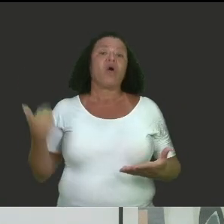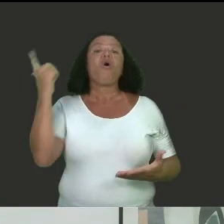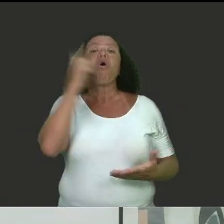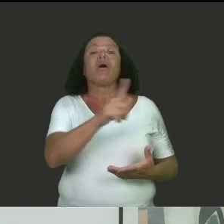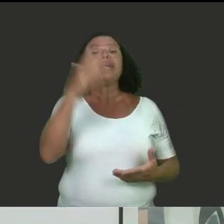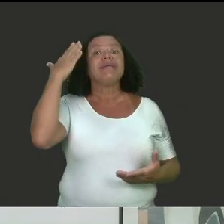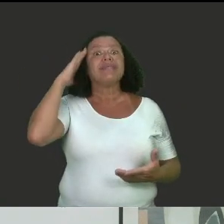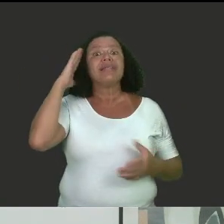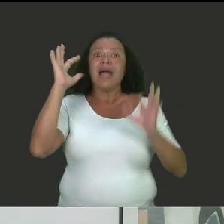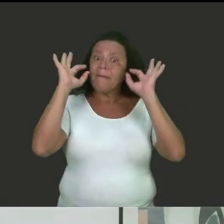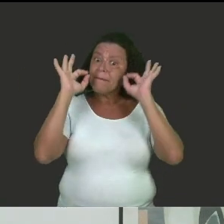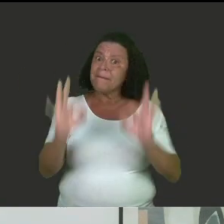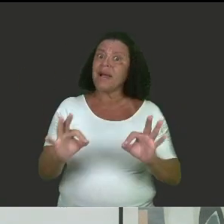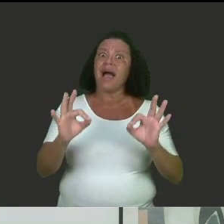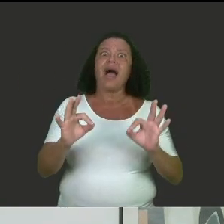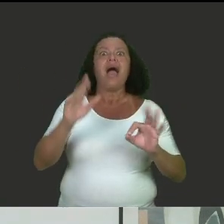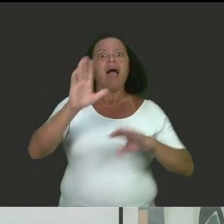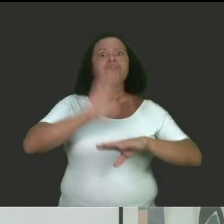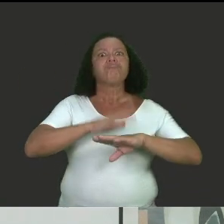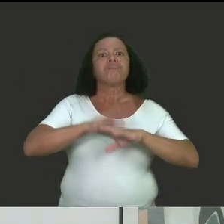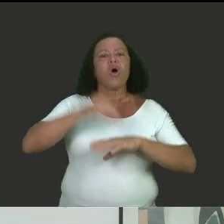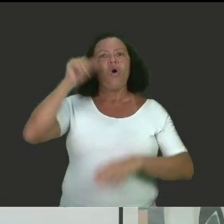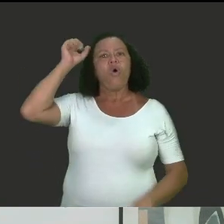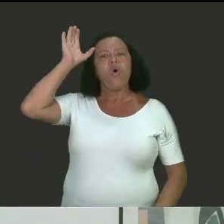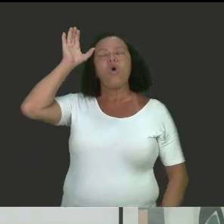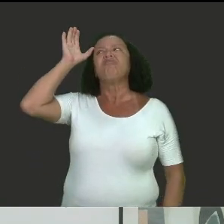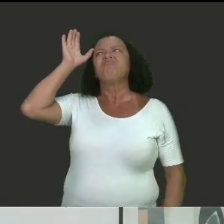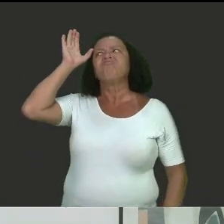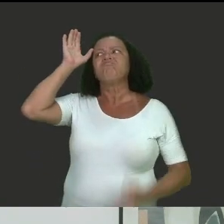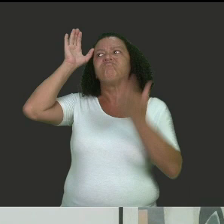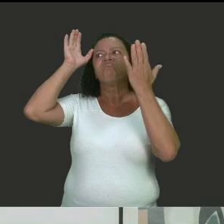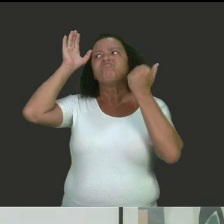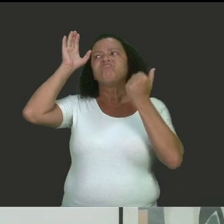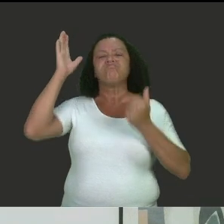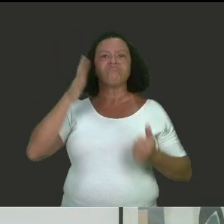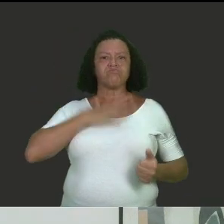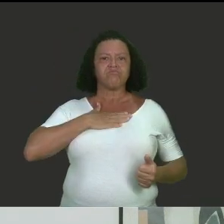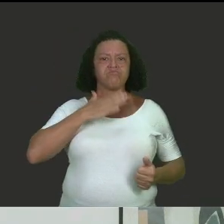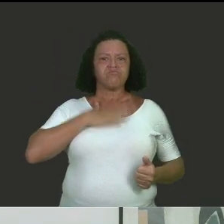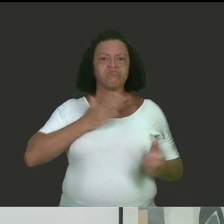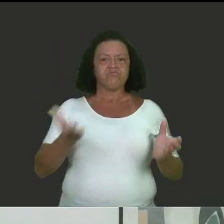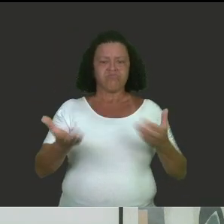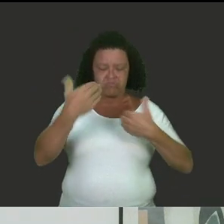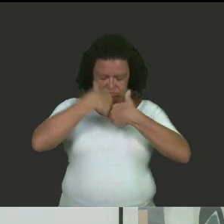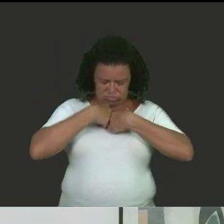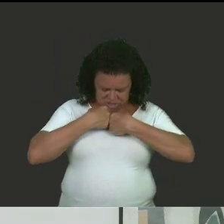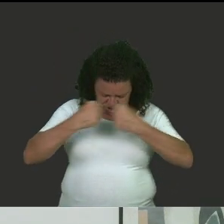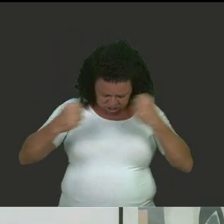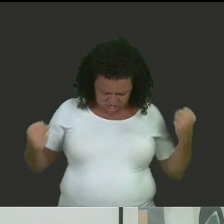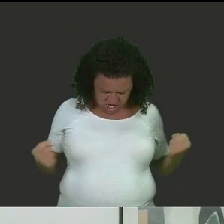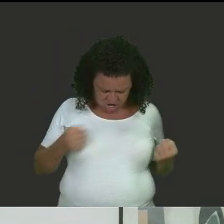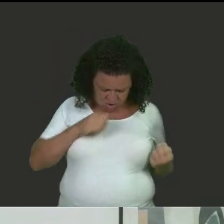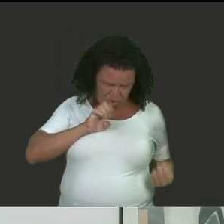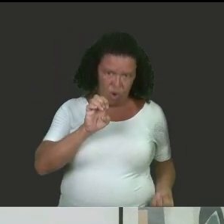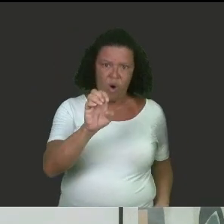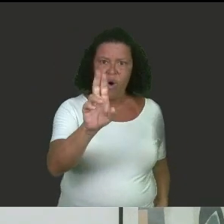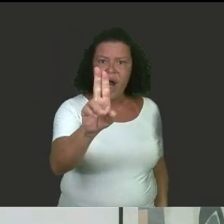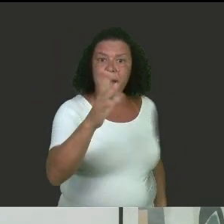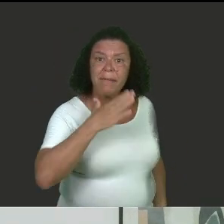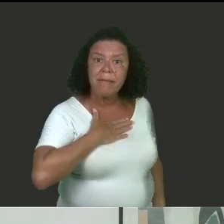compreender. É o autoconhecimento mesmo, é a busca do seu eu interior, né? É o despertar da